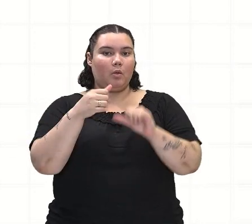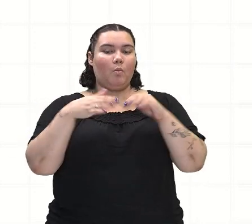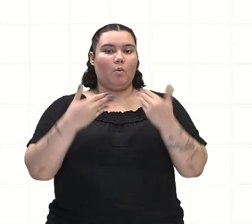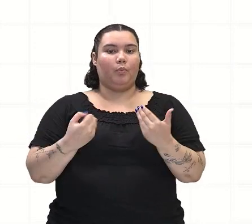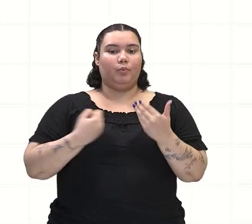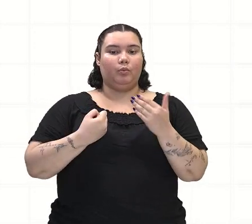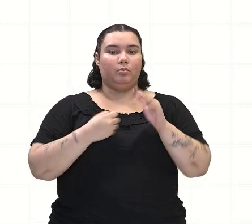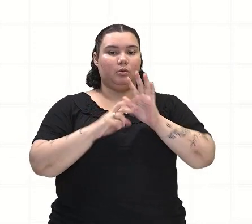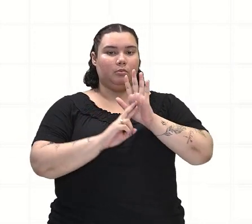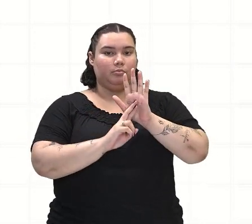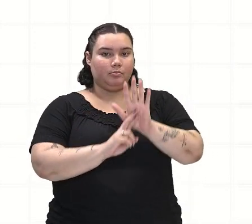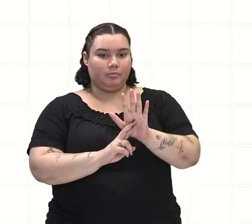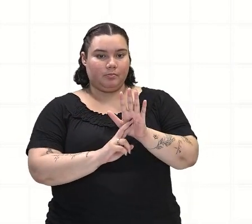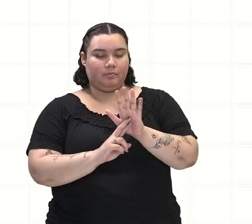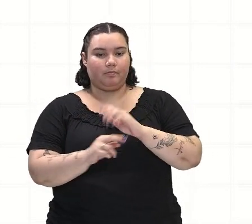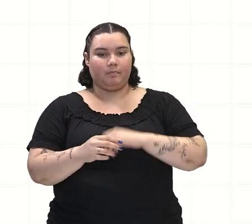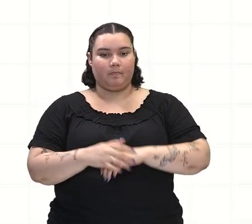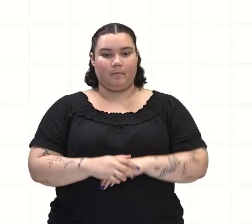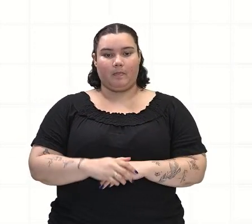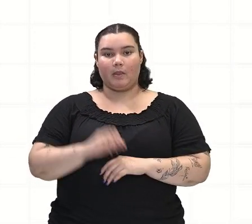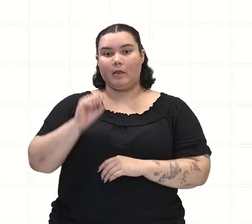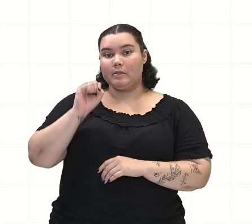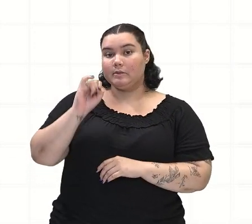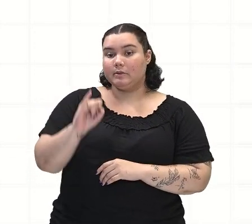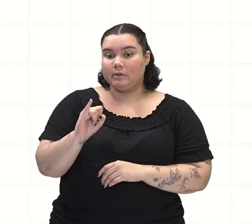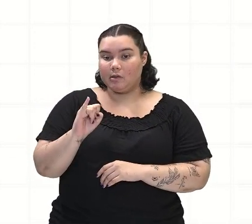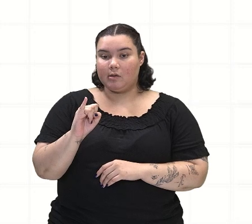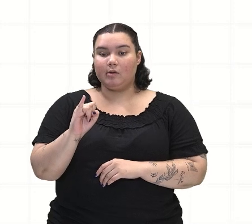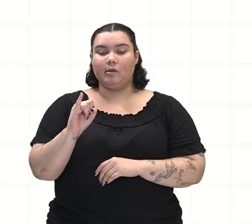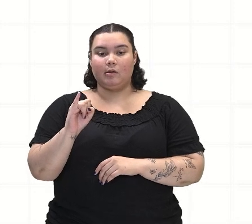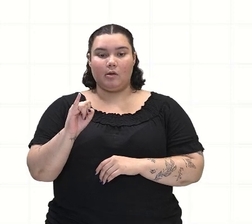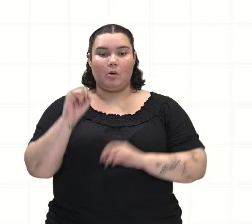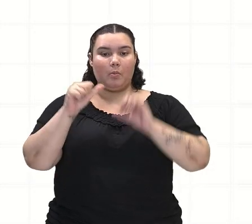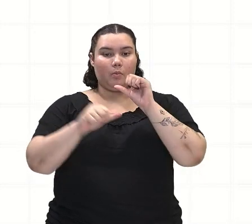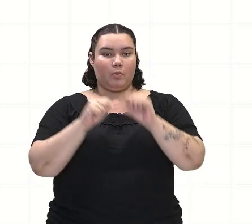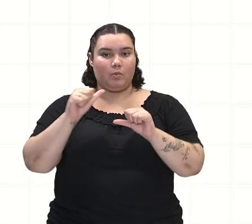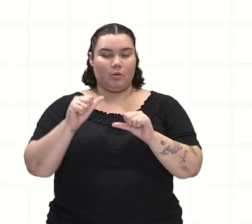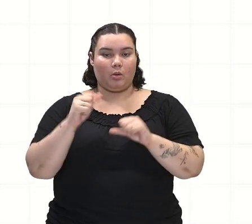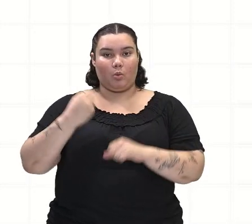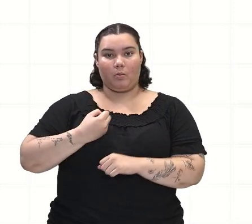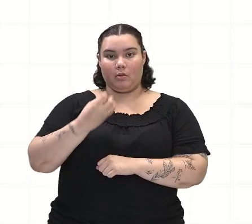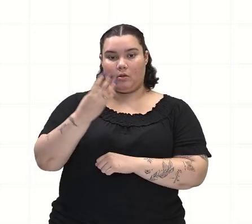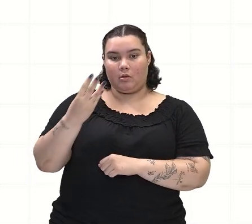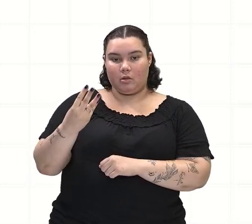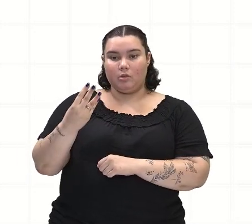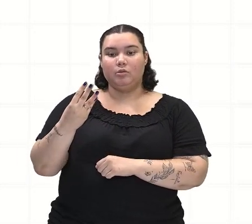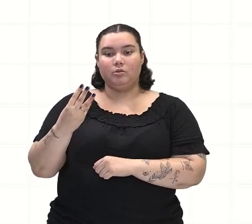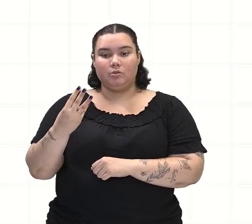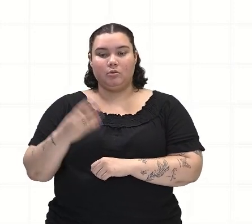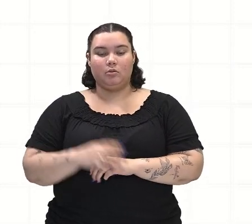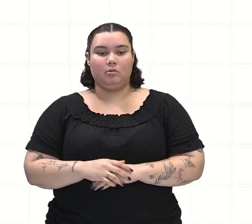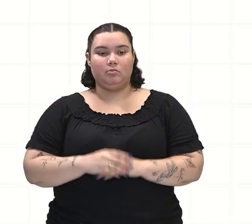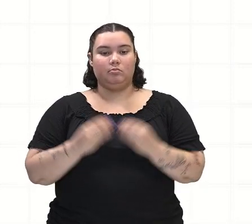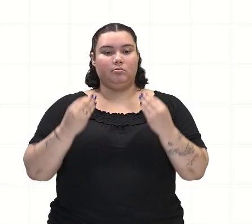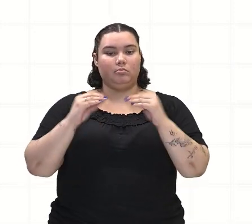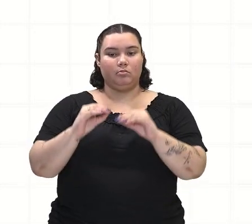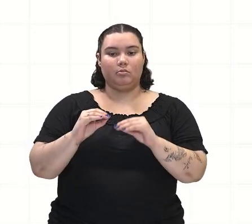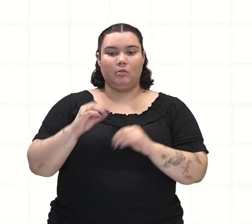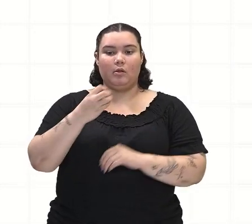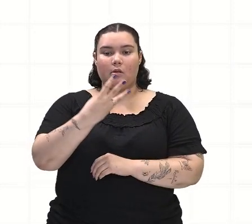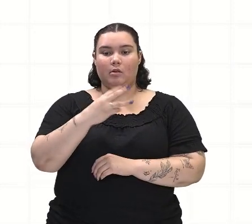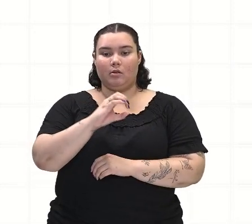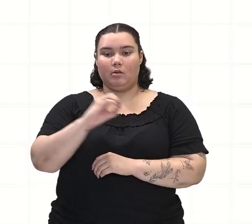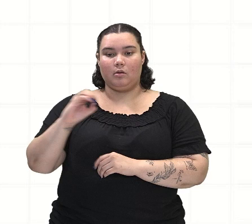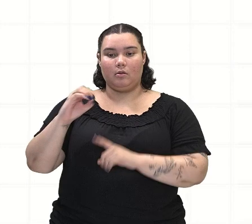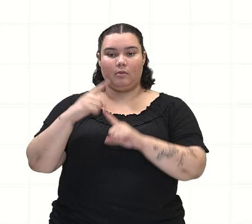esse valor de π, né? Então, se eu substituir por 3 aí, né, eu vou ter 300